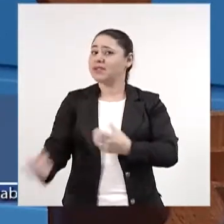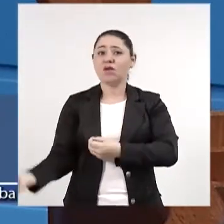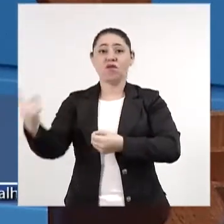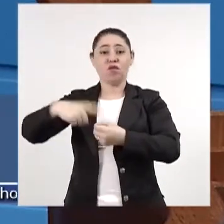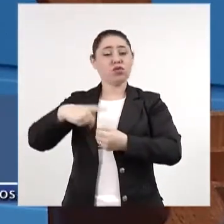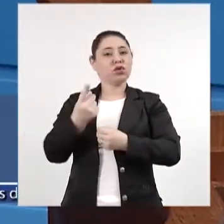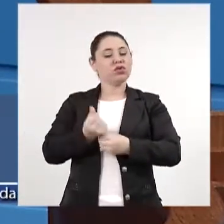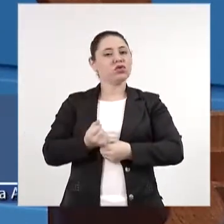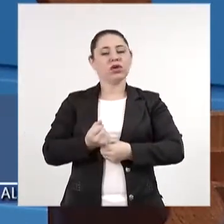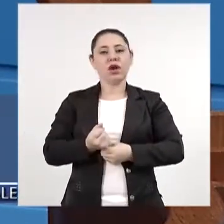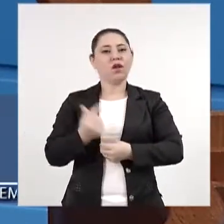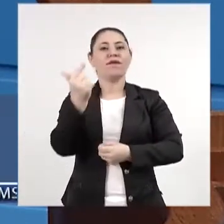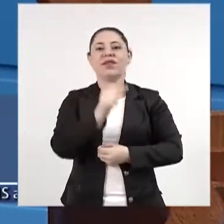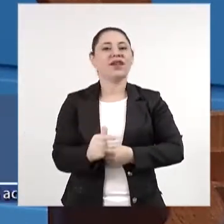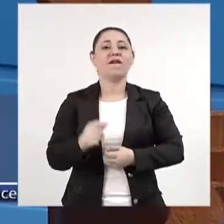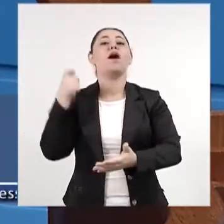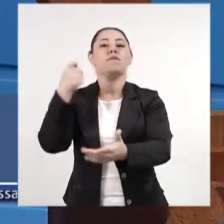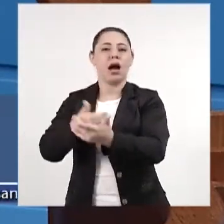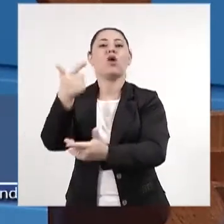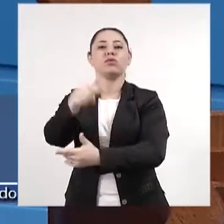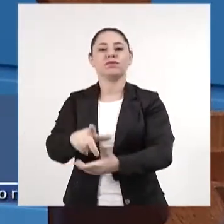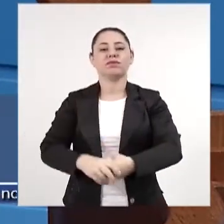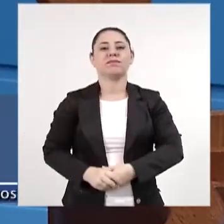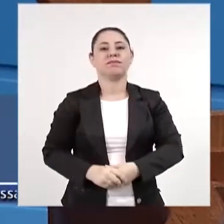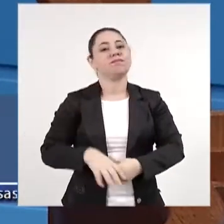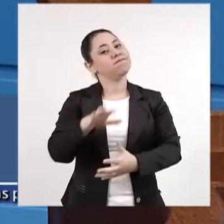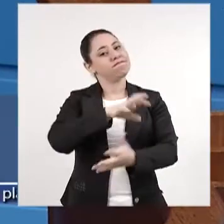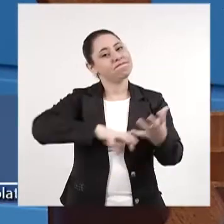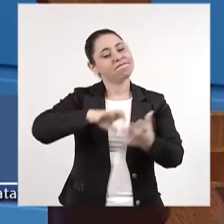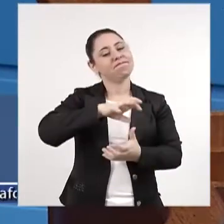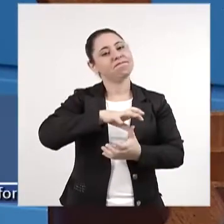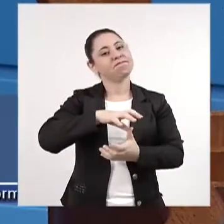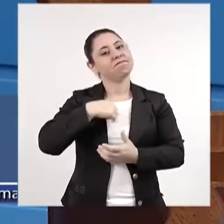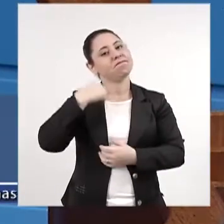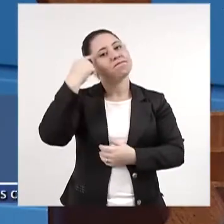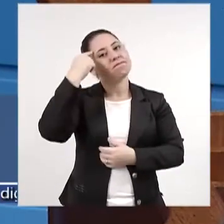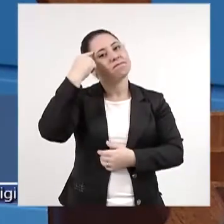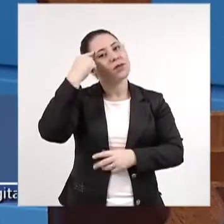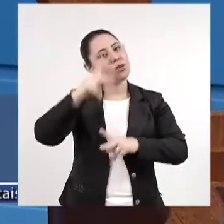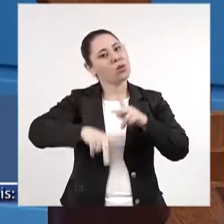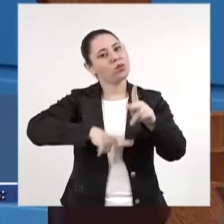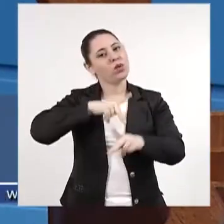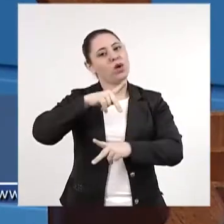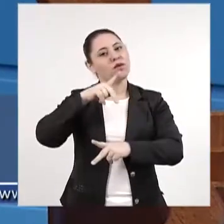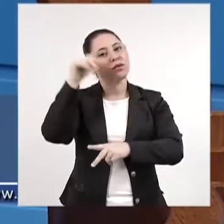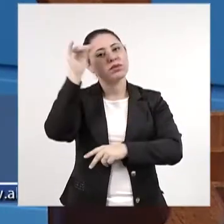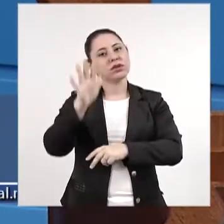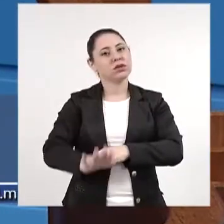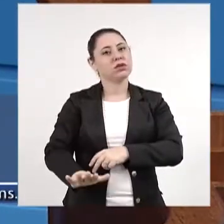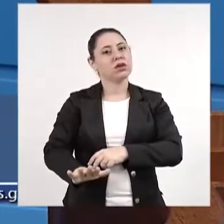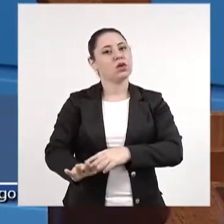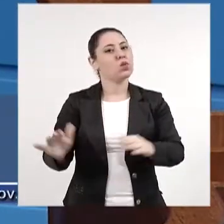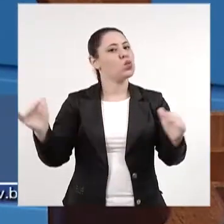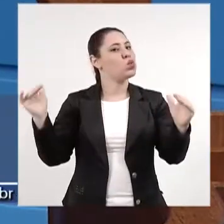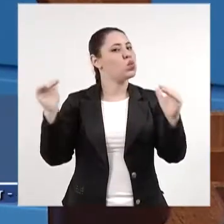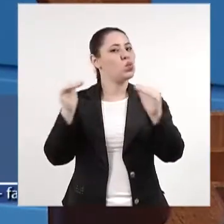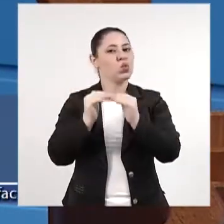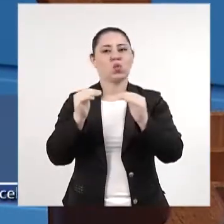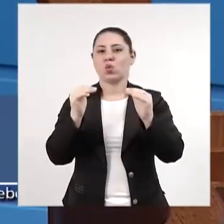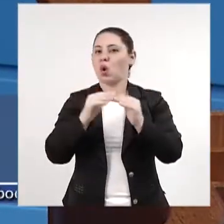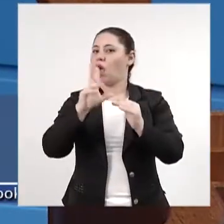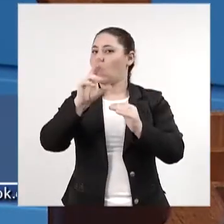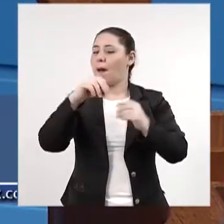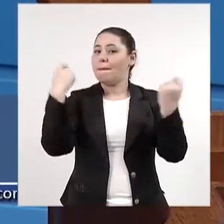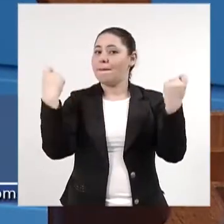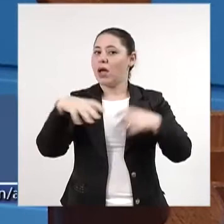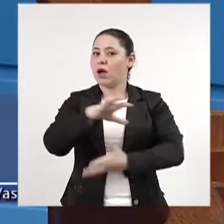de novo. Então, essa é uma reforma que, para mim, para o povo brasileiro, não serve. Se não vier uma